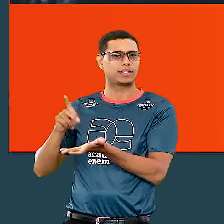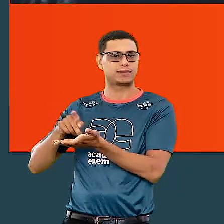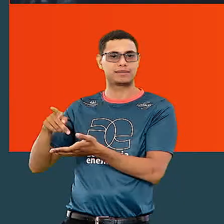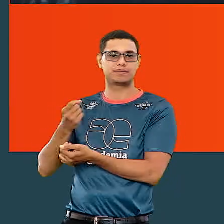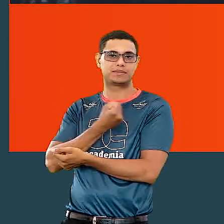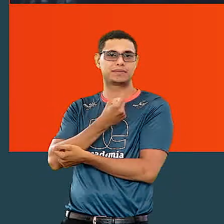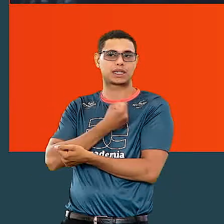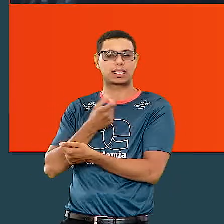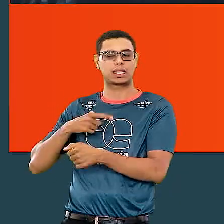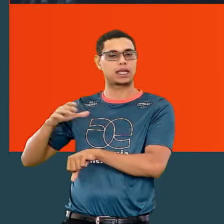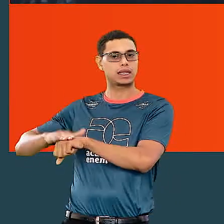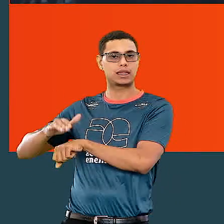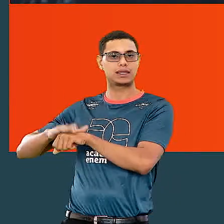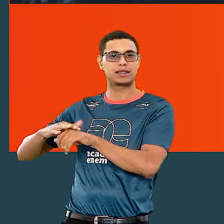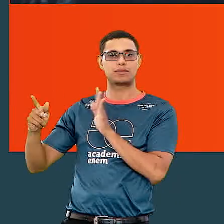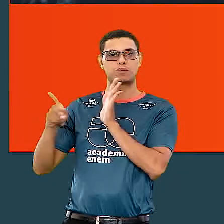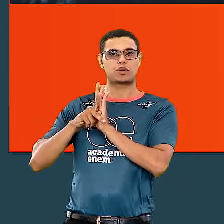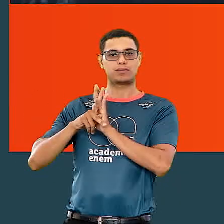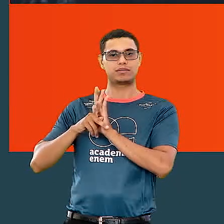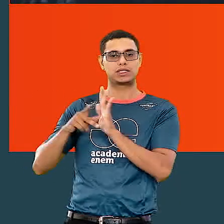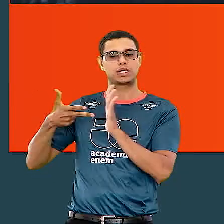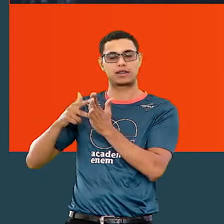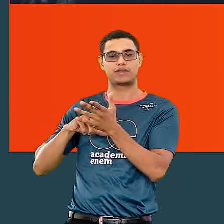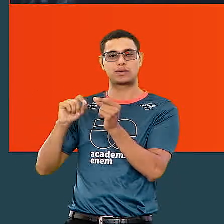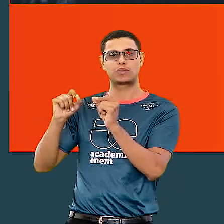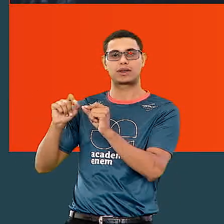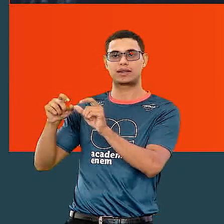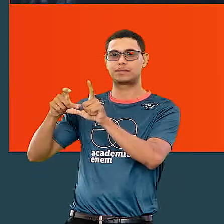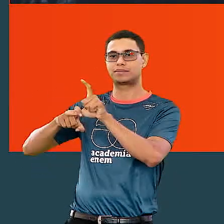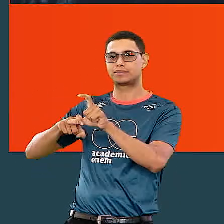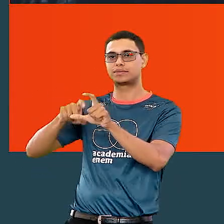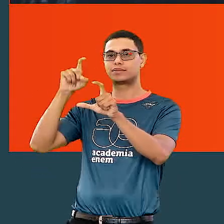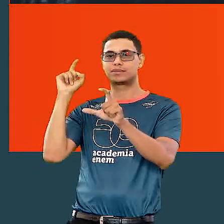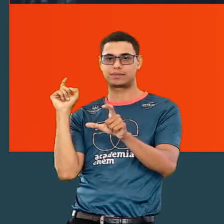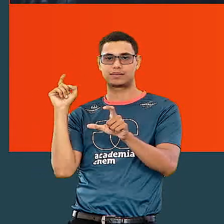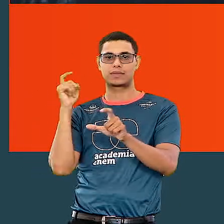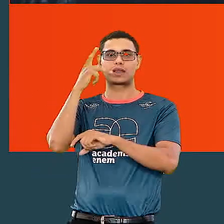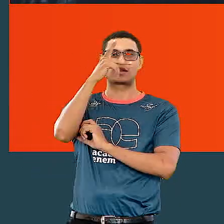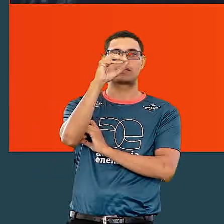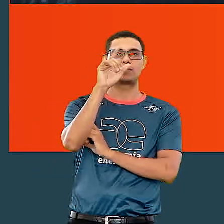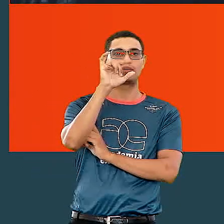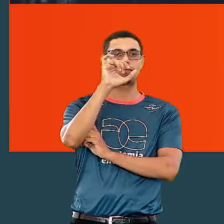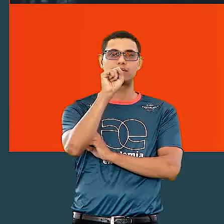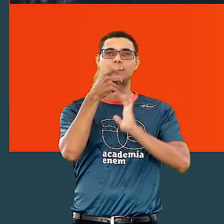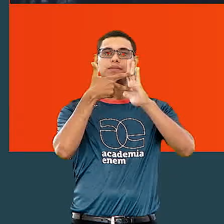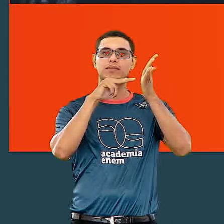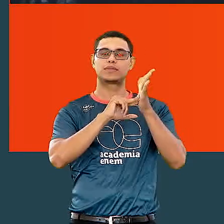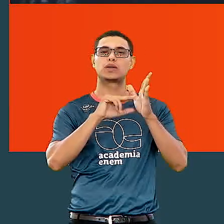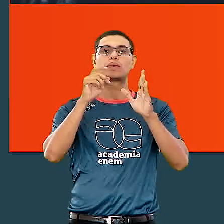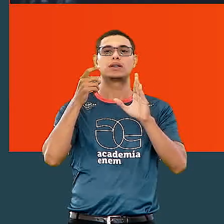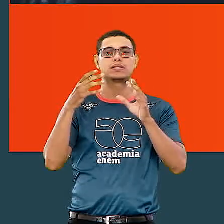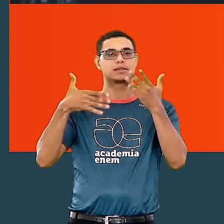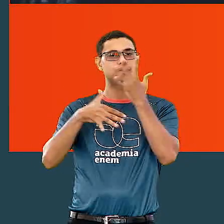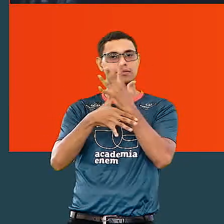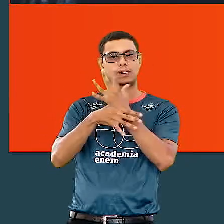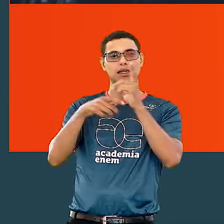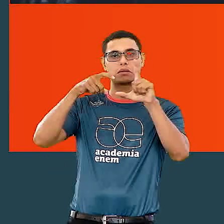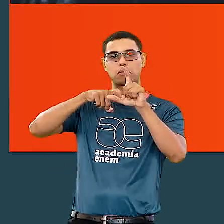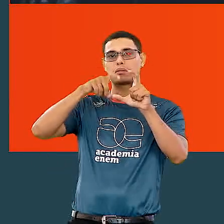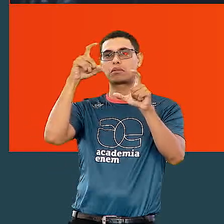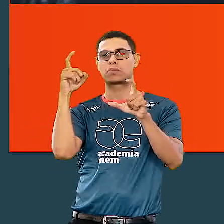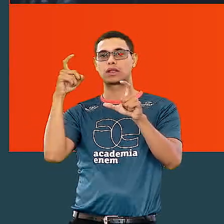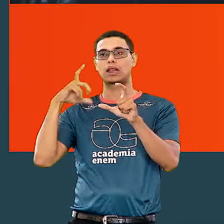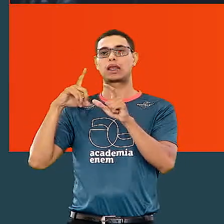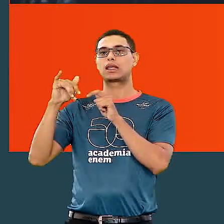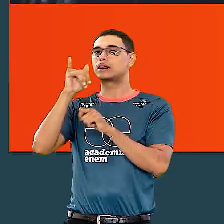obviamente. Então, cidade-estado é uma cidade independente. Polis é uma cidade-estado. Ela tem seu próprio conjunto de